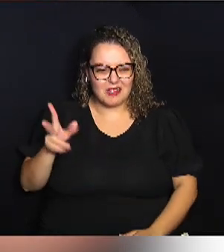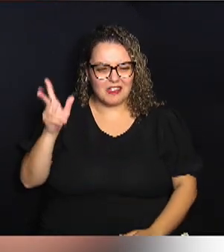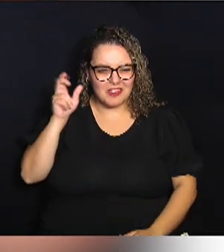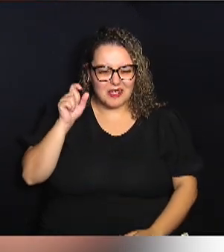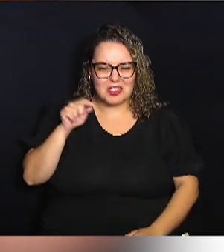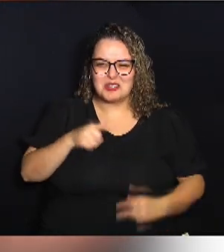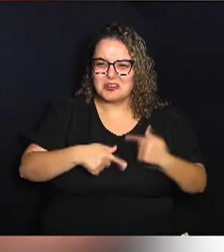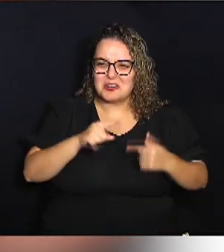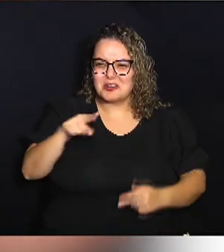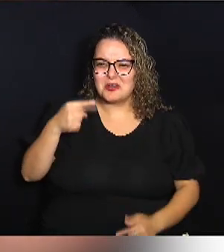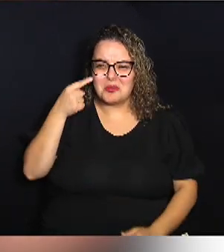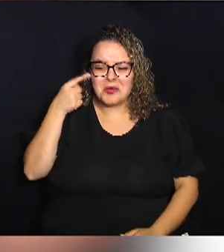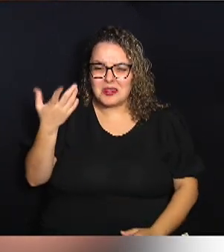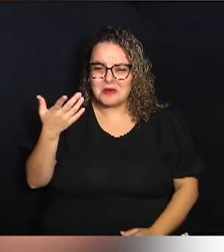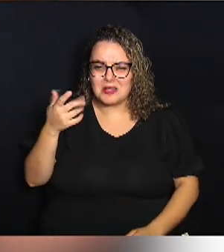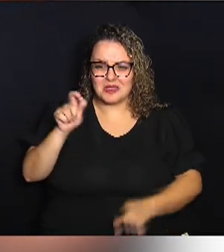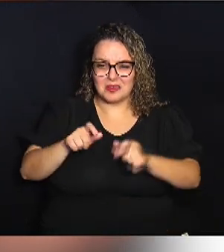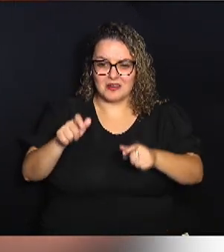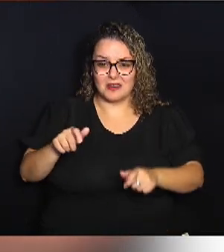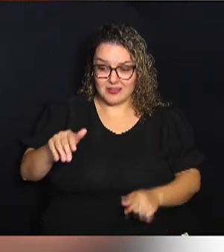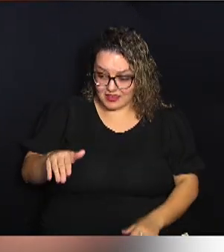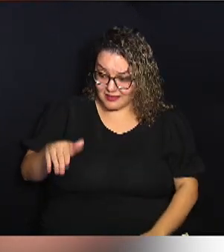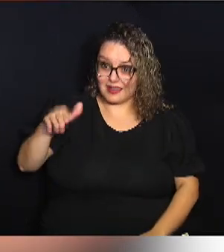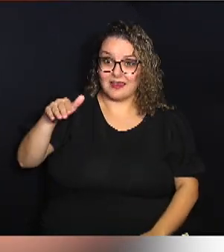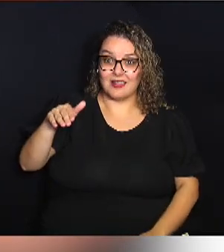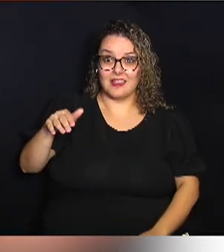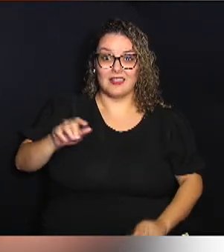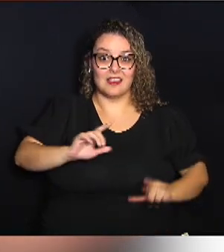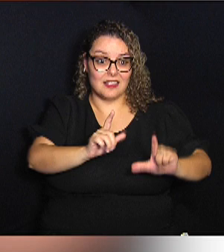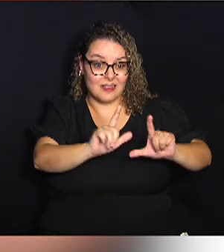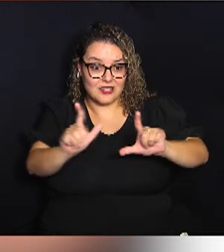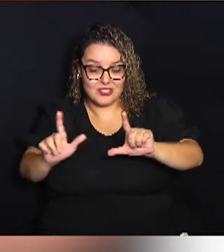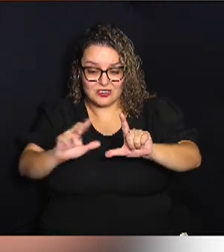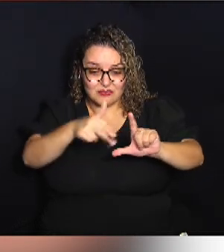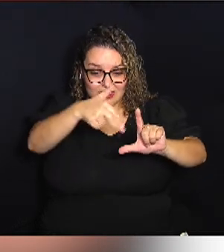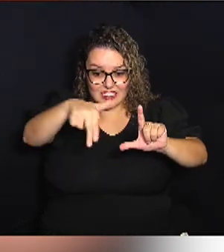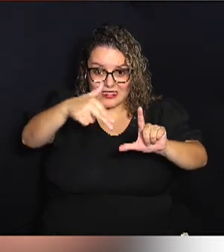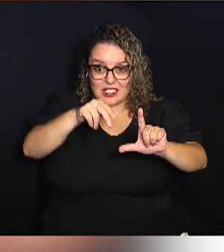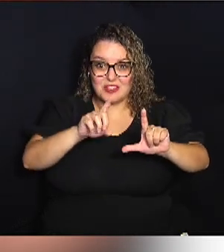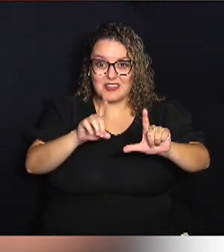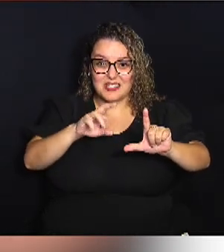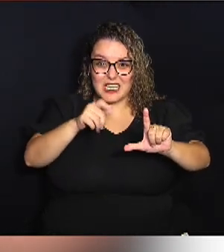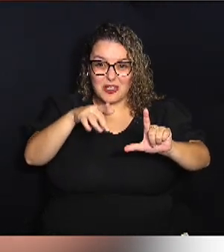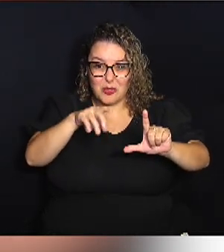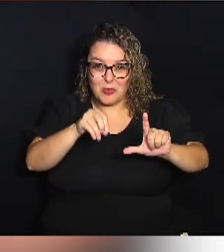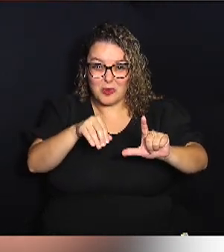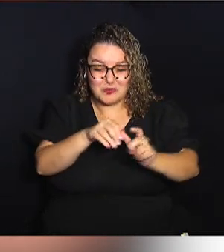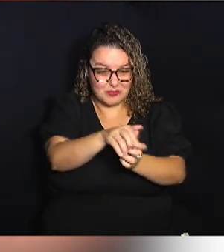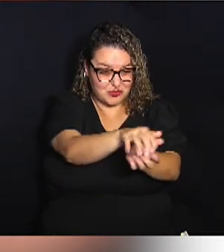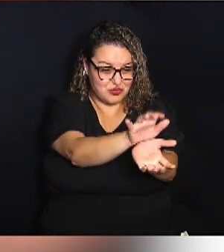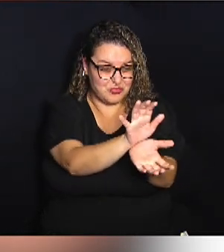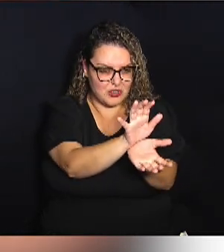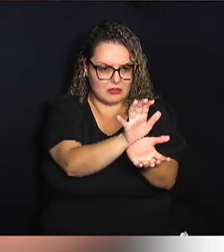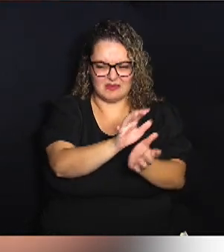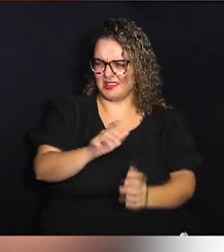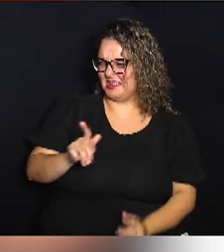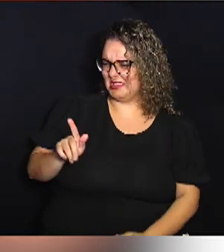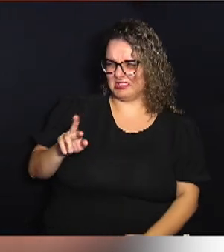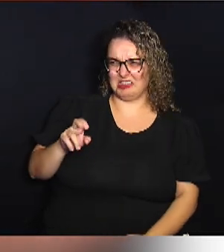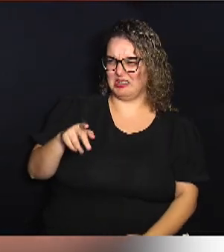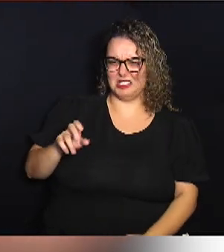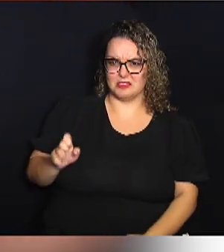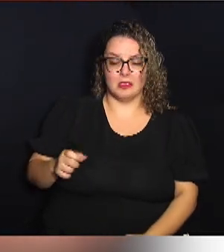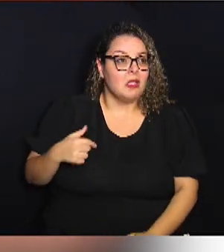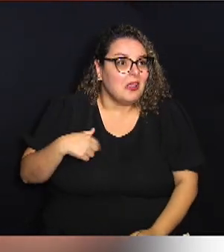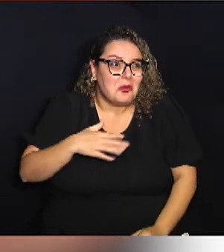Z, eu pensava que era sobre as pessoas que cresceram assistindo Dragon Ball Z. Mas depois que eu falei isso, uma pessoa me chamou de cringe e eu não entendi nada, porque eu nem curto rock. Mas